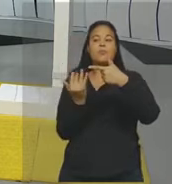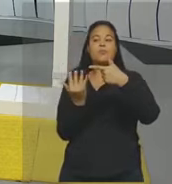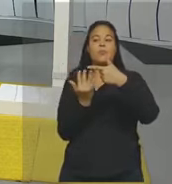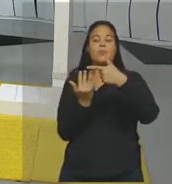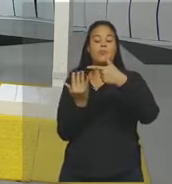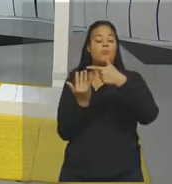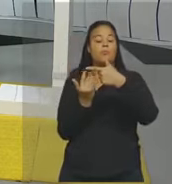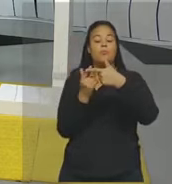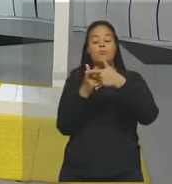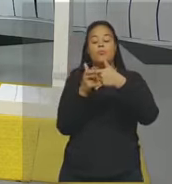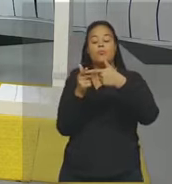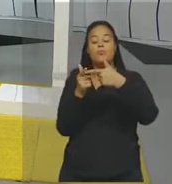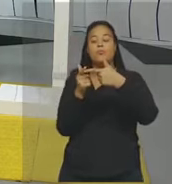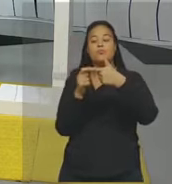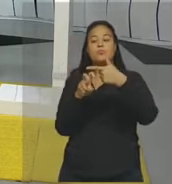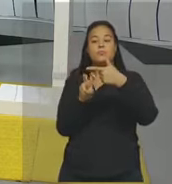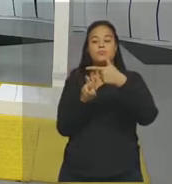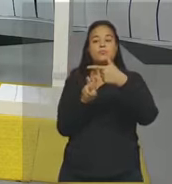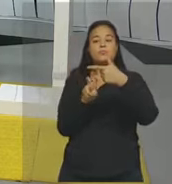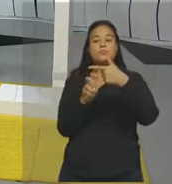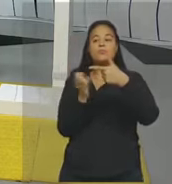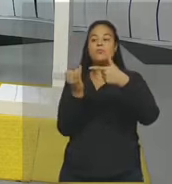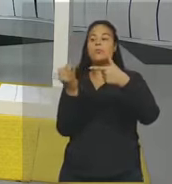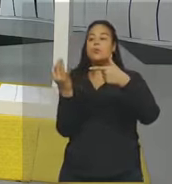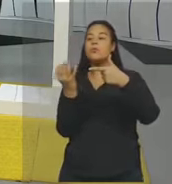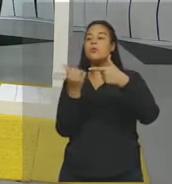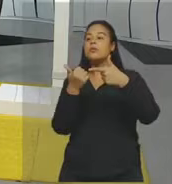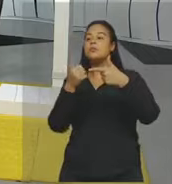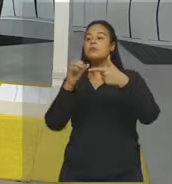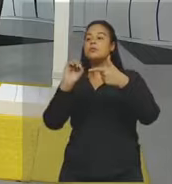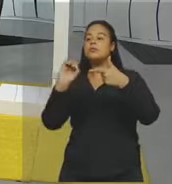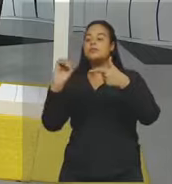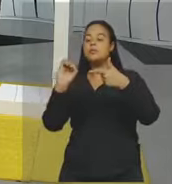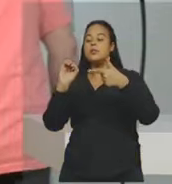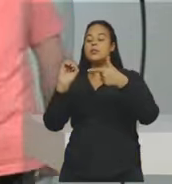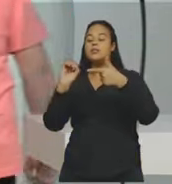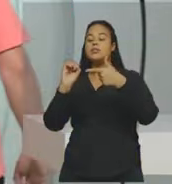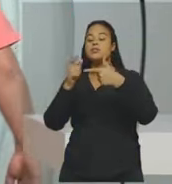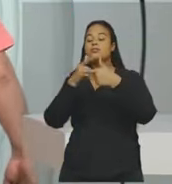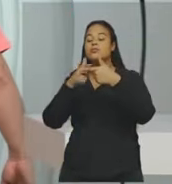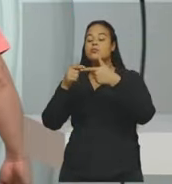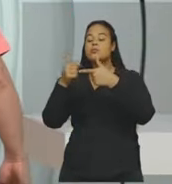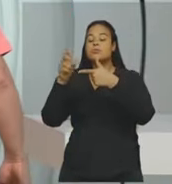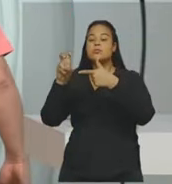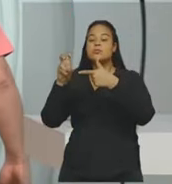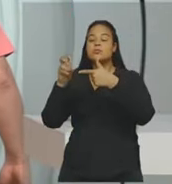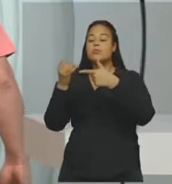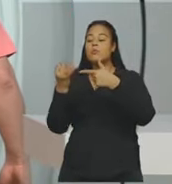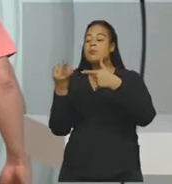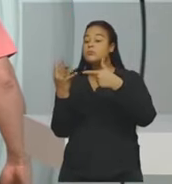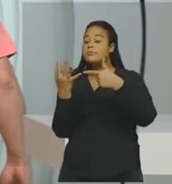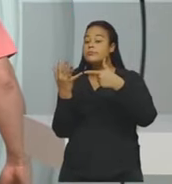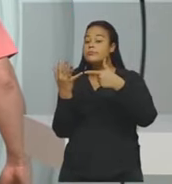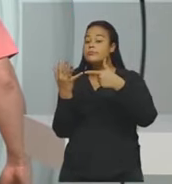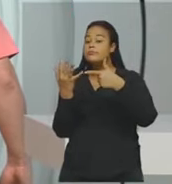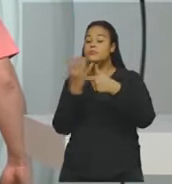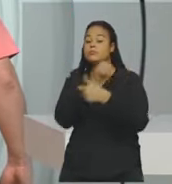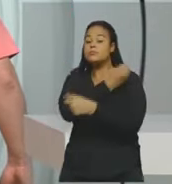dividido por 5. Então, aqui vai dar 100 dividido por 5, que dá 20 também.